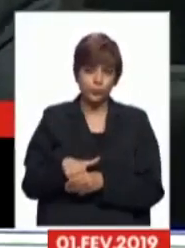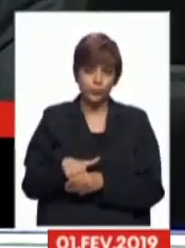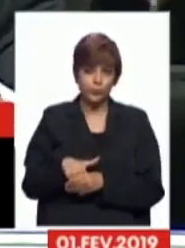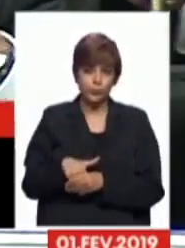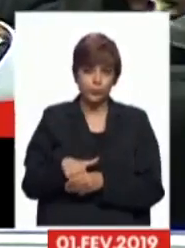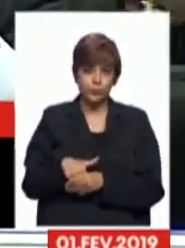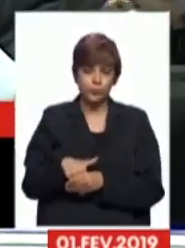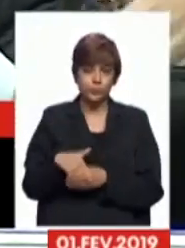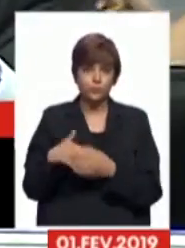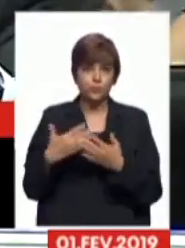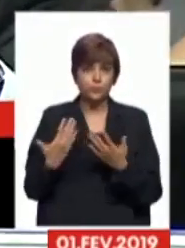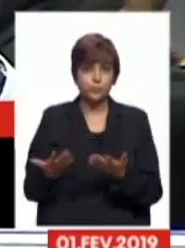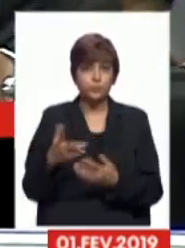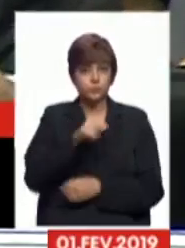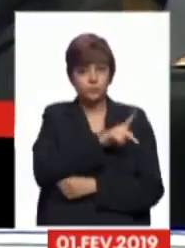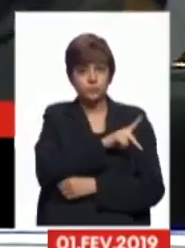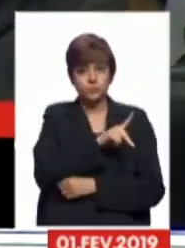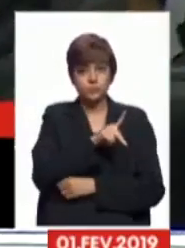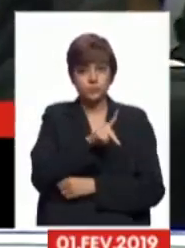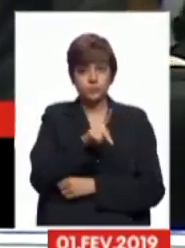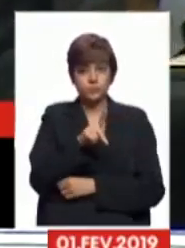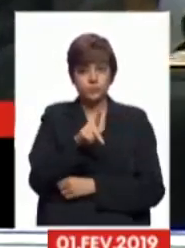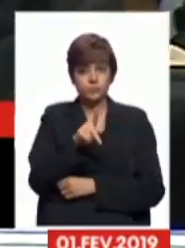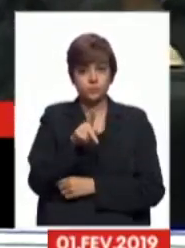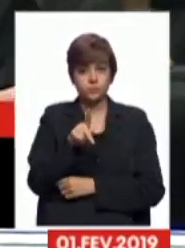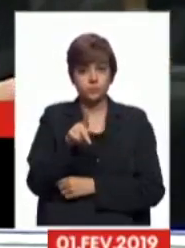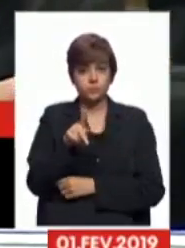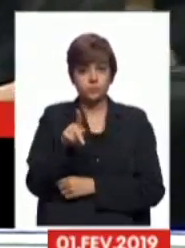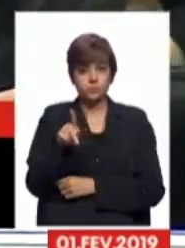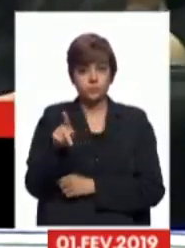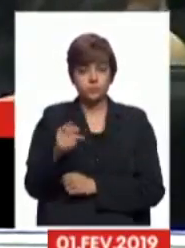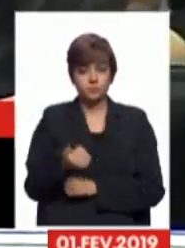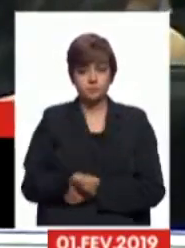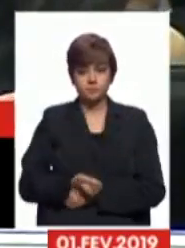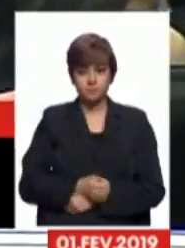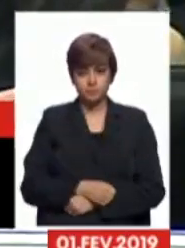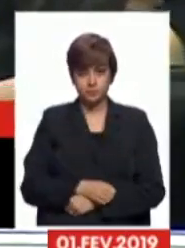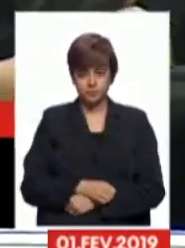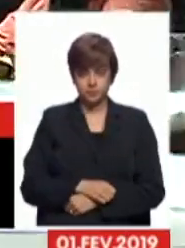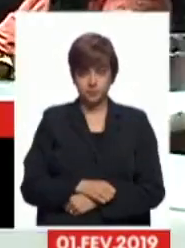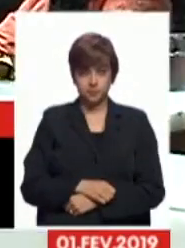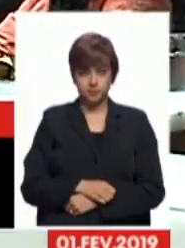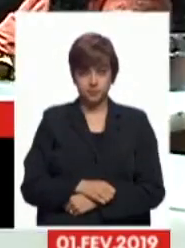A presidência da... Opa, aqui não. Tem mais.